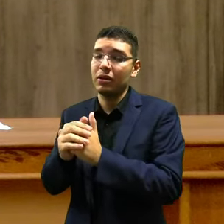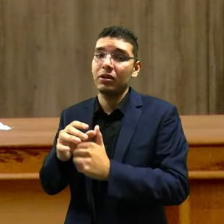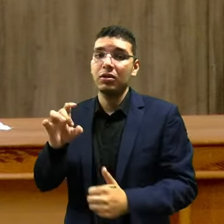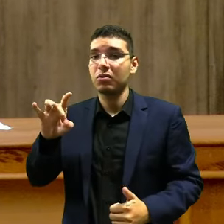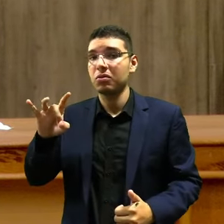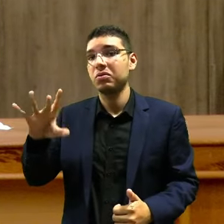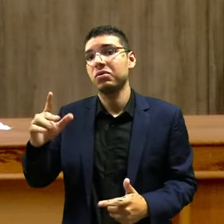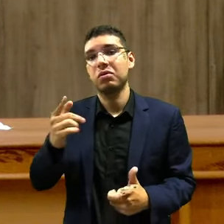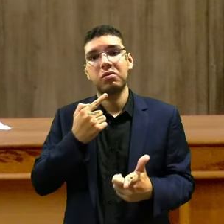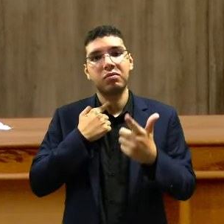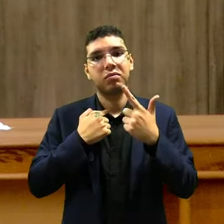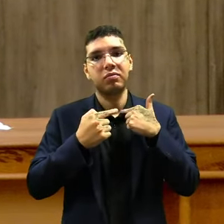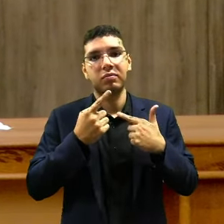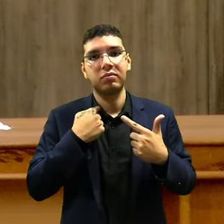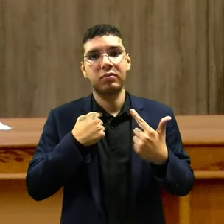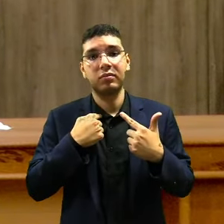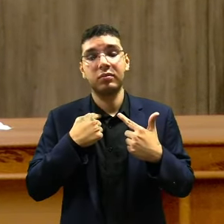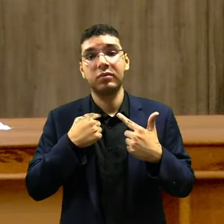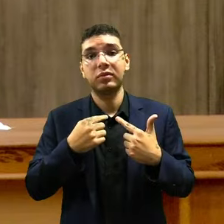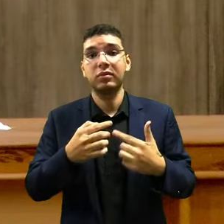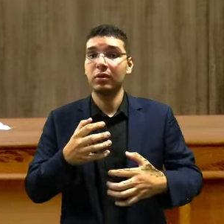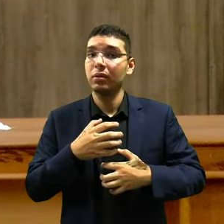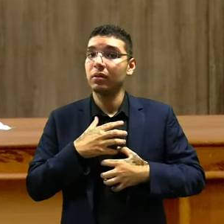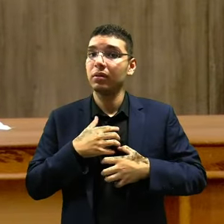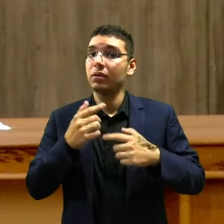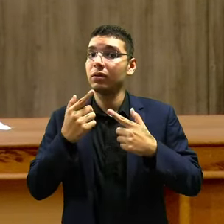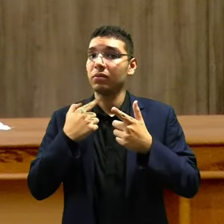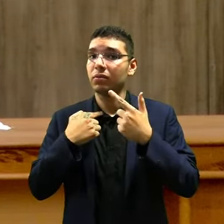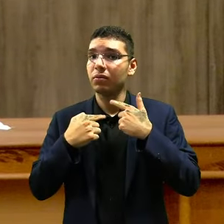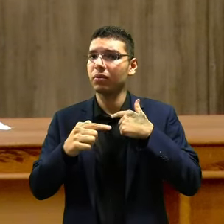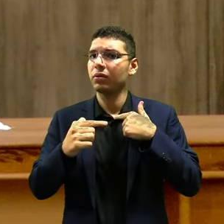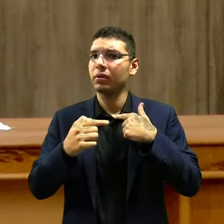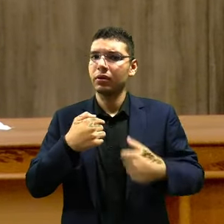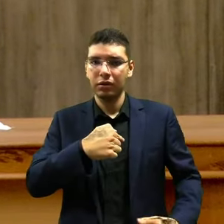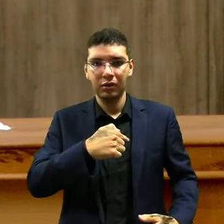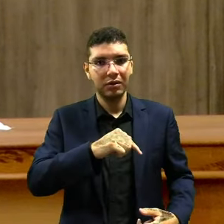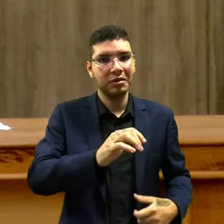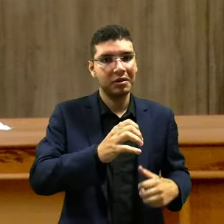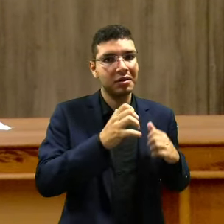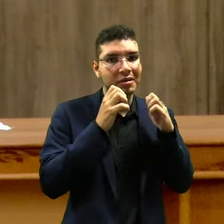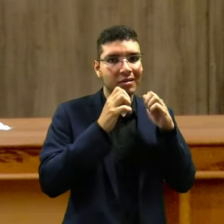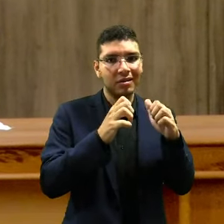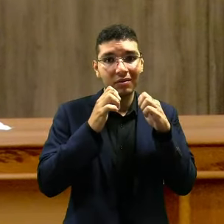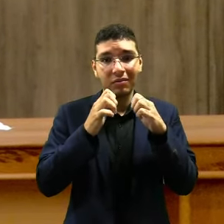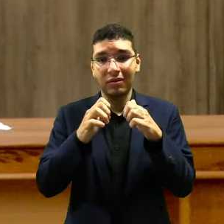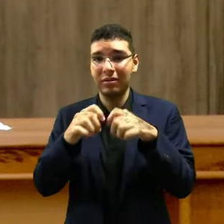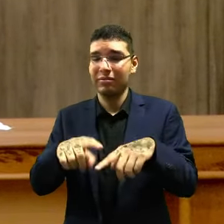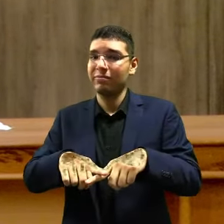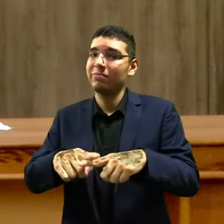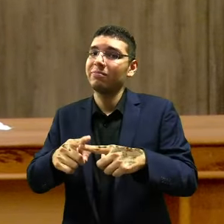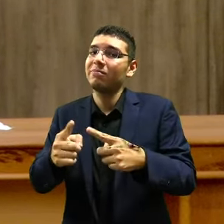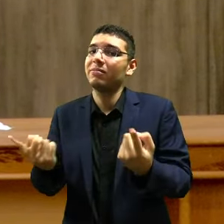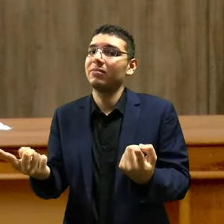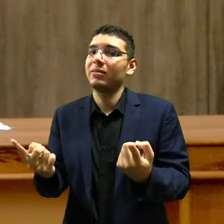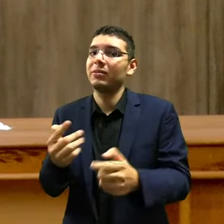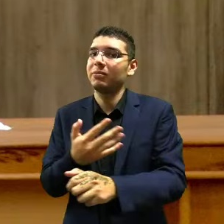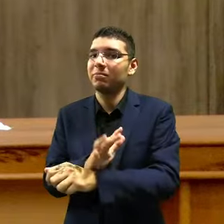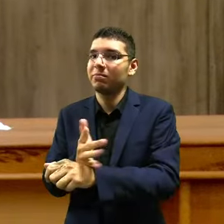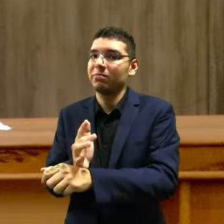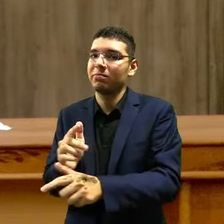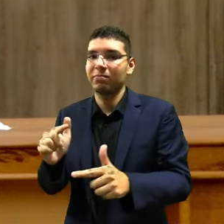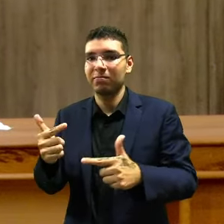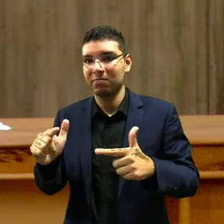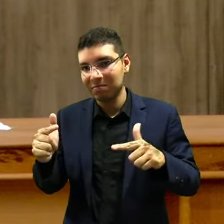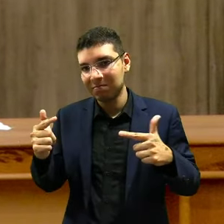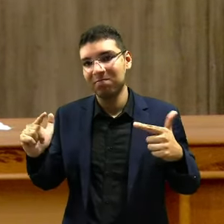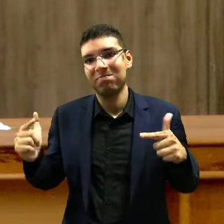inclinação ele sente vontade Ele é cheio de vontade mas ele não faz o que sabe que deve ele só